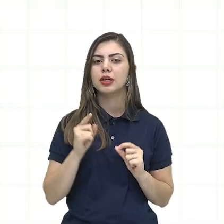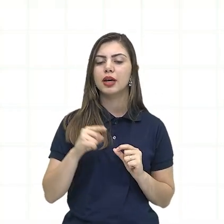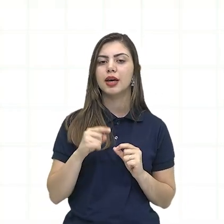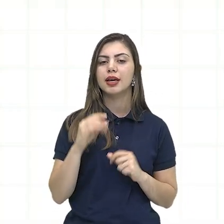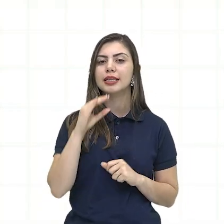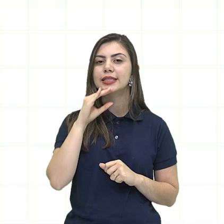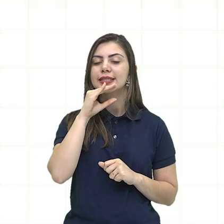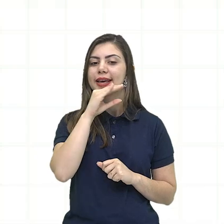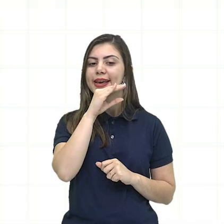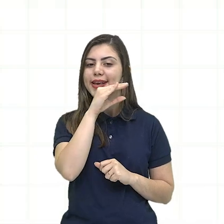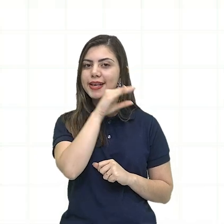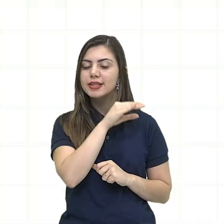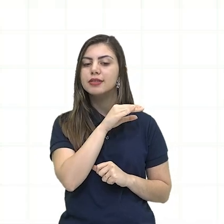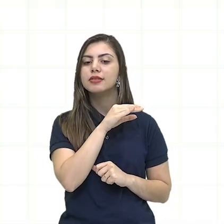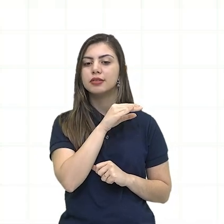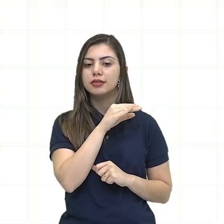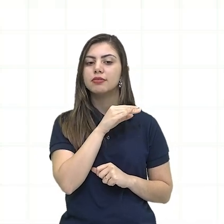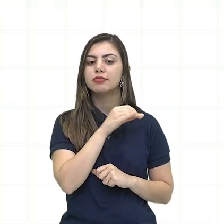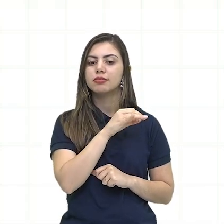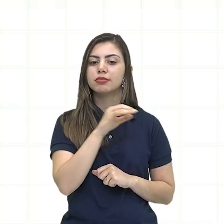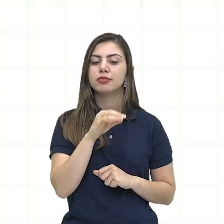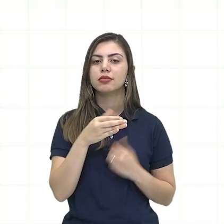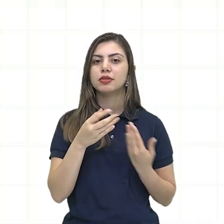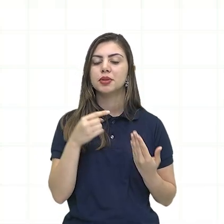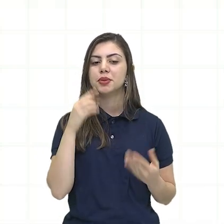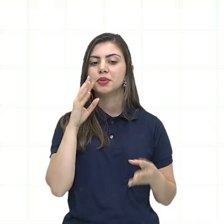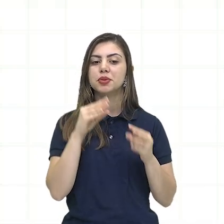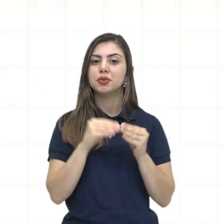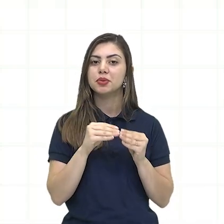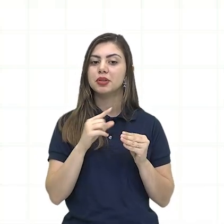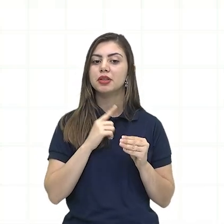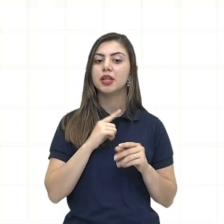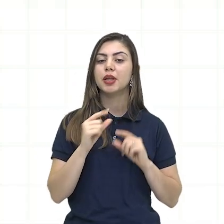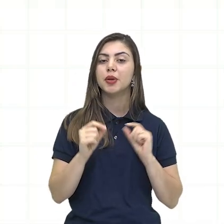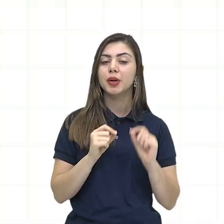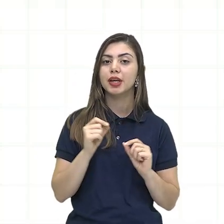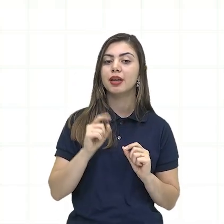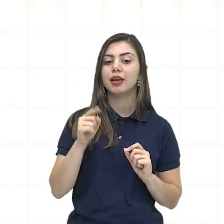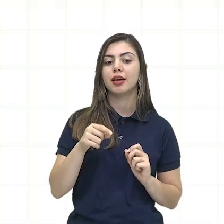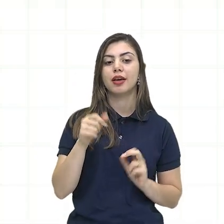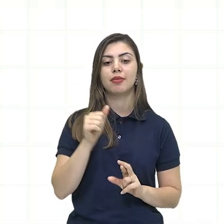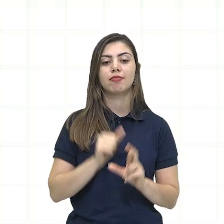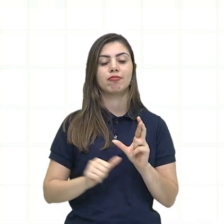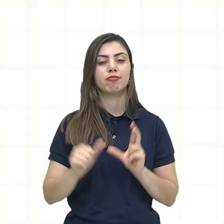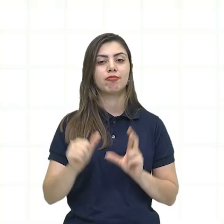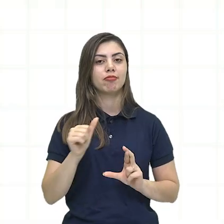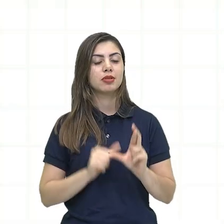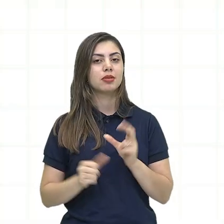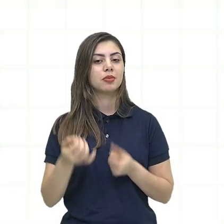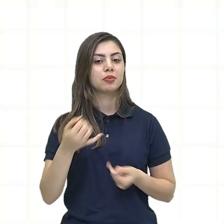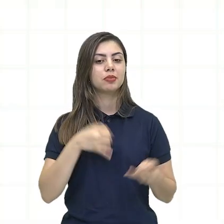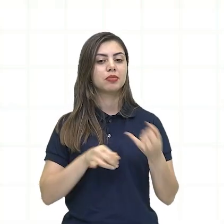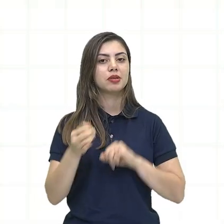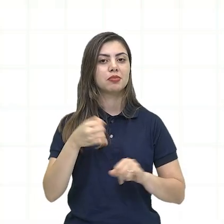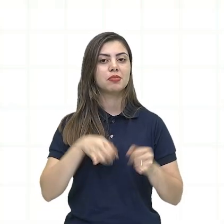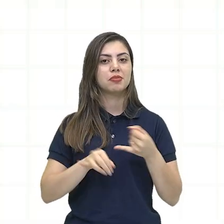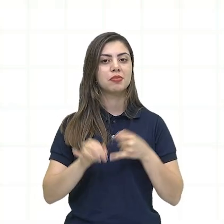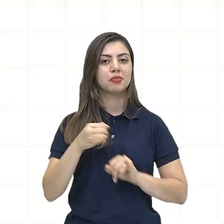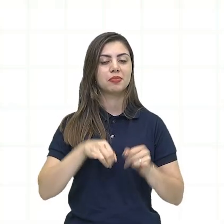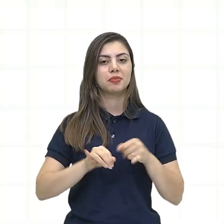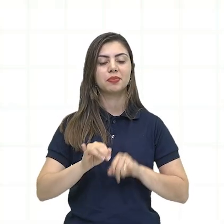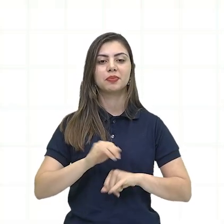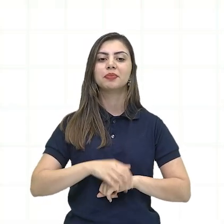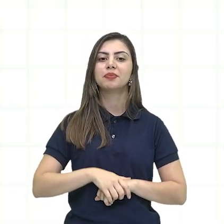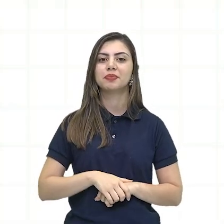de calor, indicando que está ocorrendo uma transformação